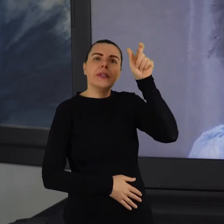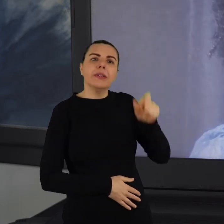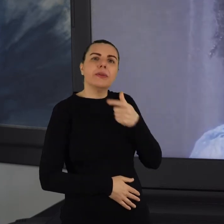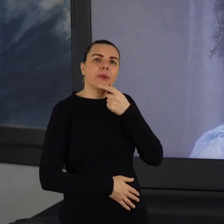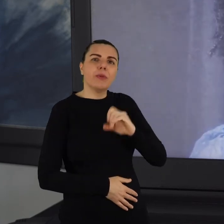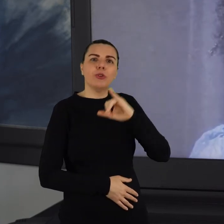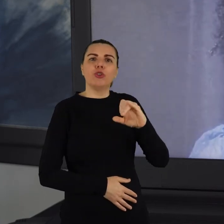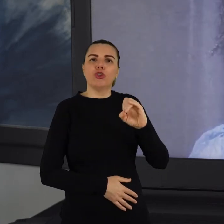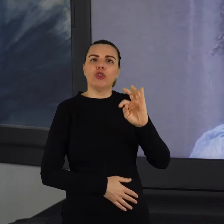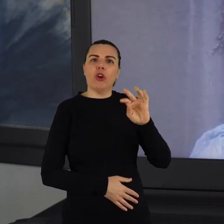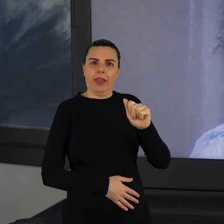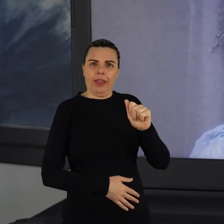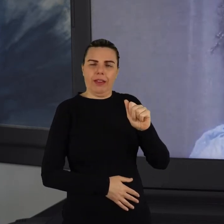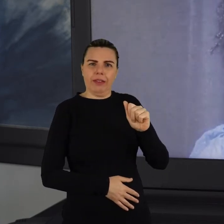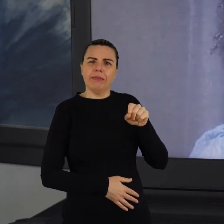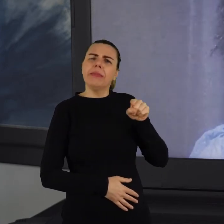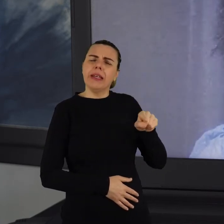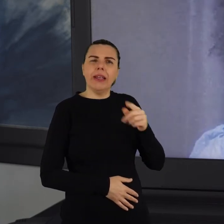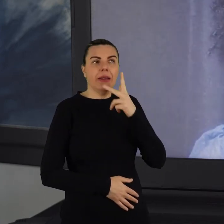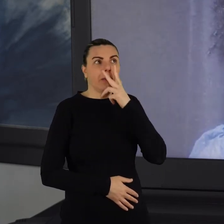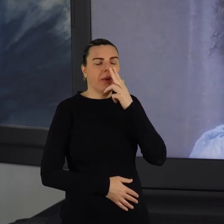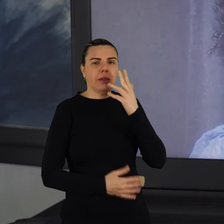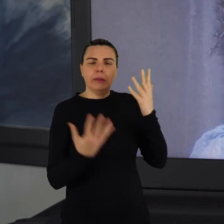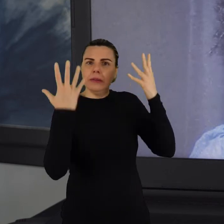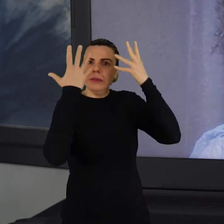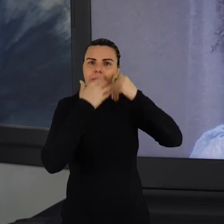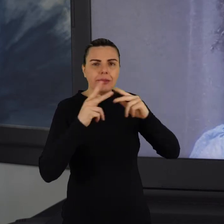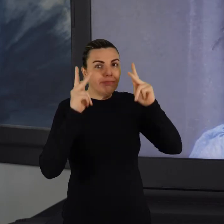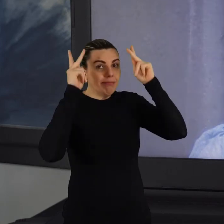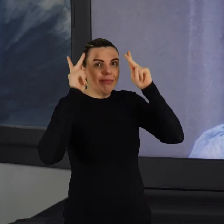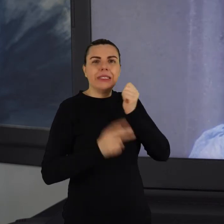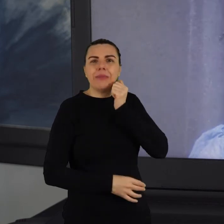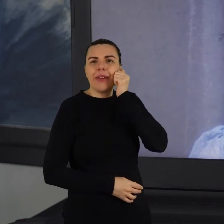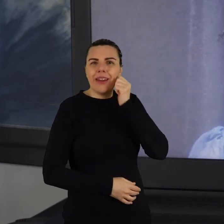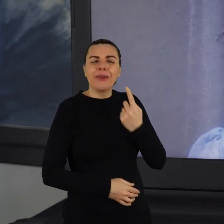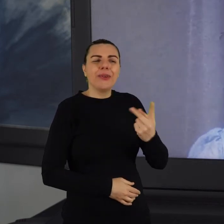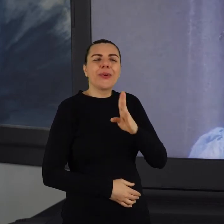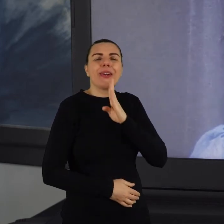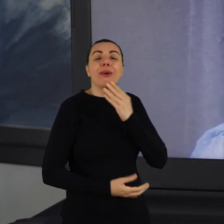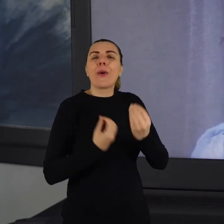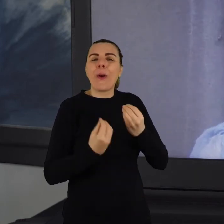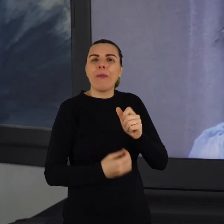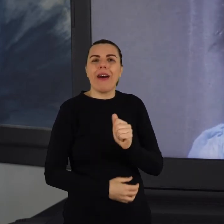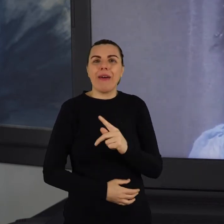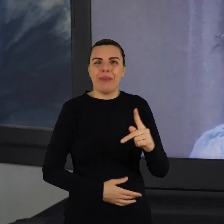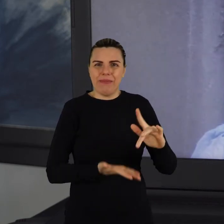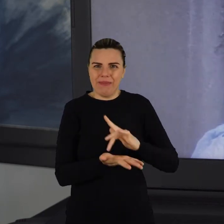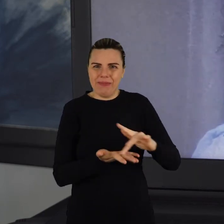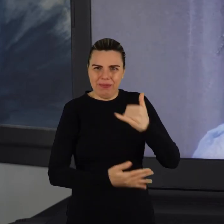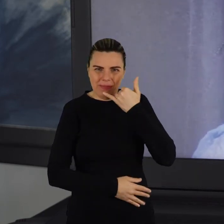Jota. O Jota era um príncipe de ébano. A gente se conheceu num aplicativo de